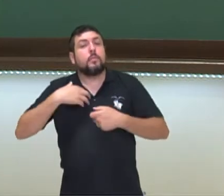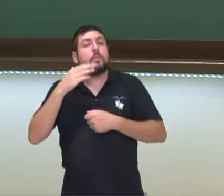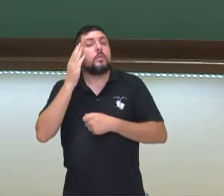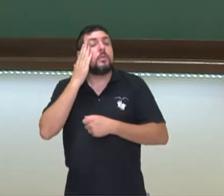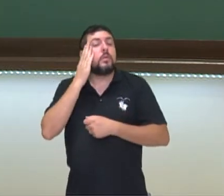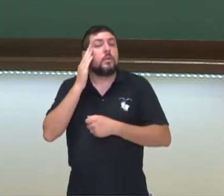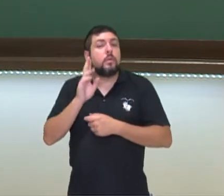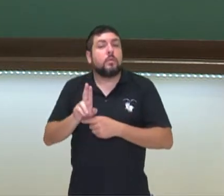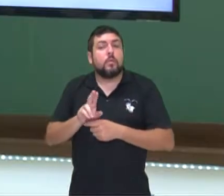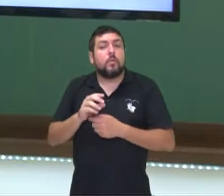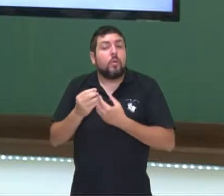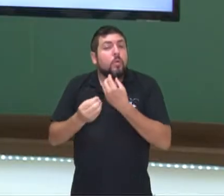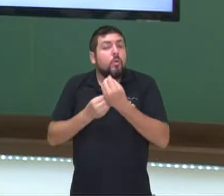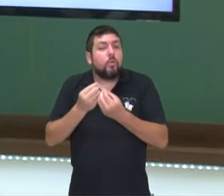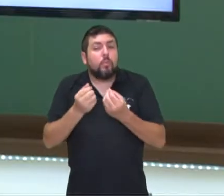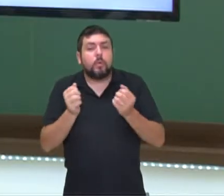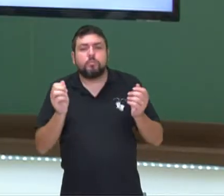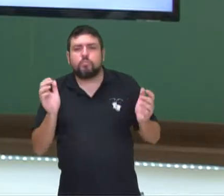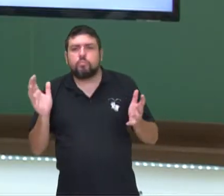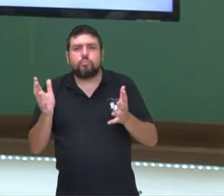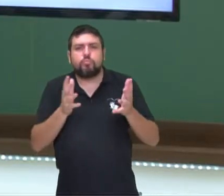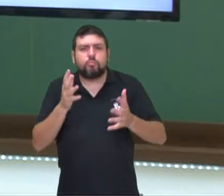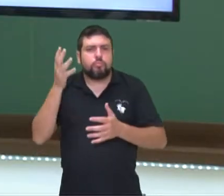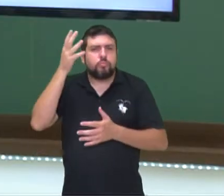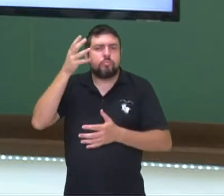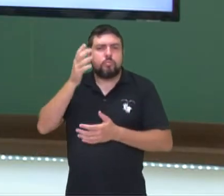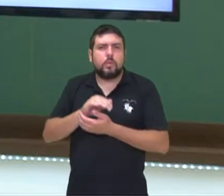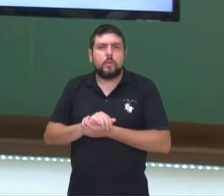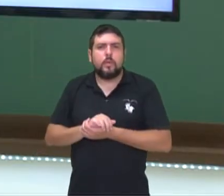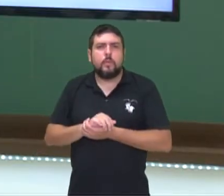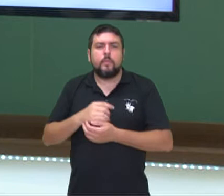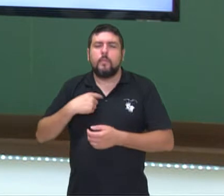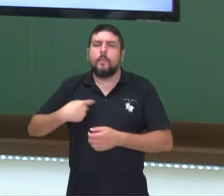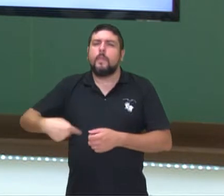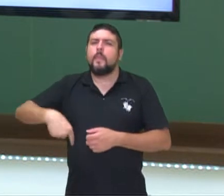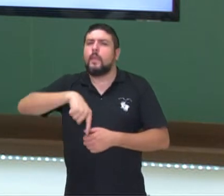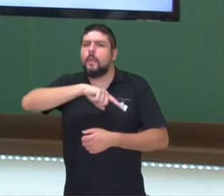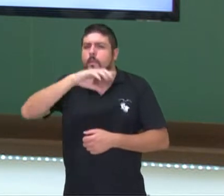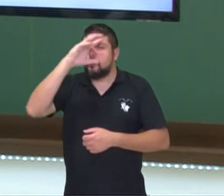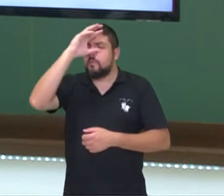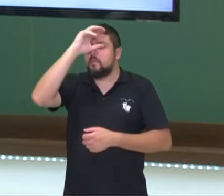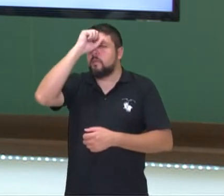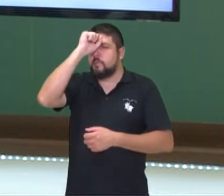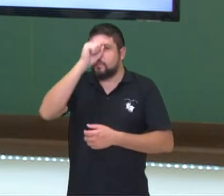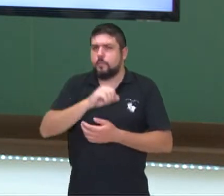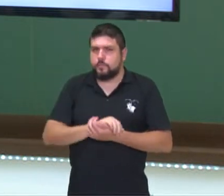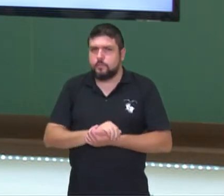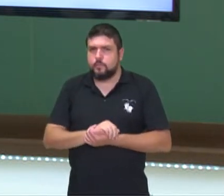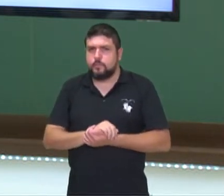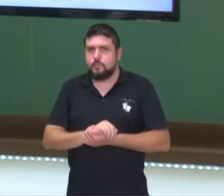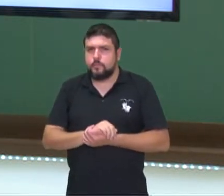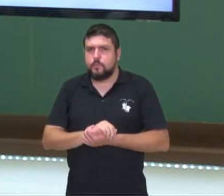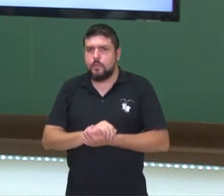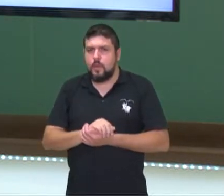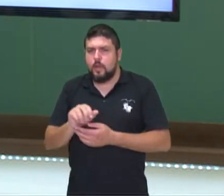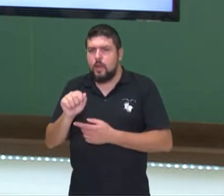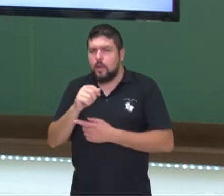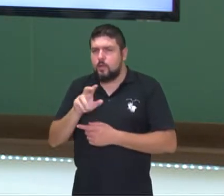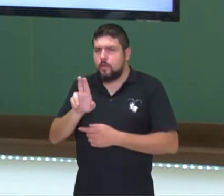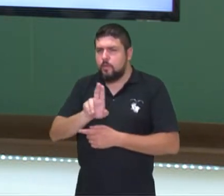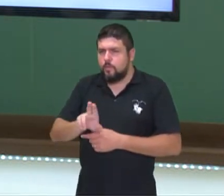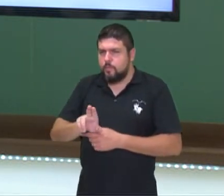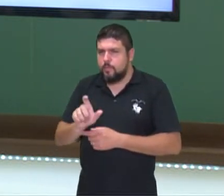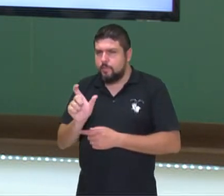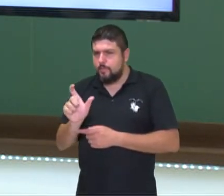discurso. Todos nós podemos aprender a usar bem essa arte. Quando a gente fala de arte, parece dom, mas são